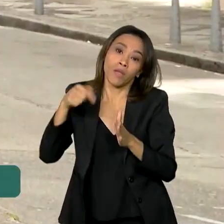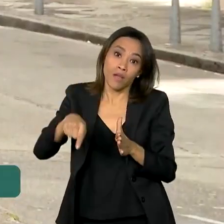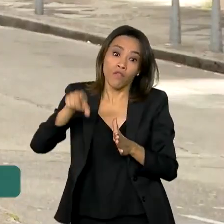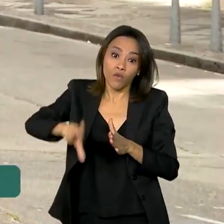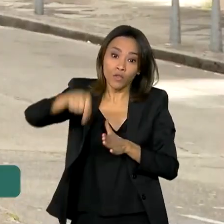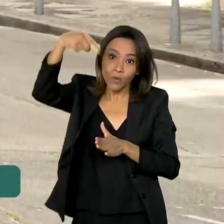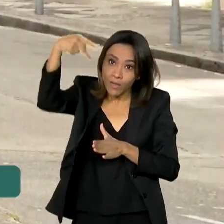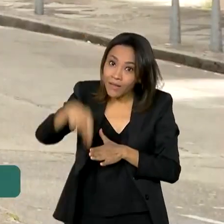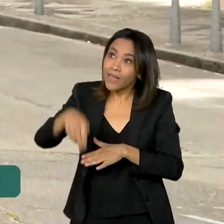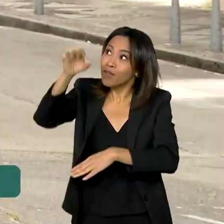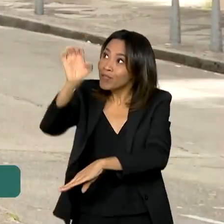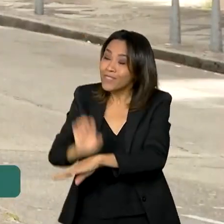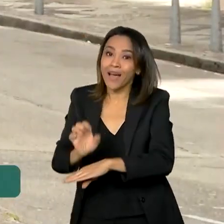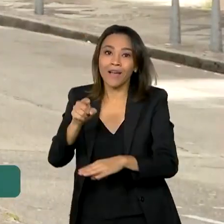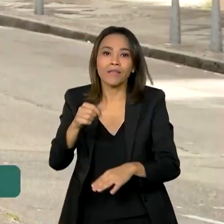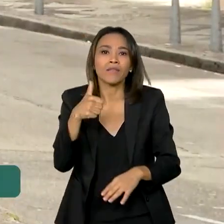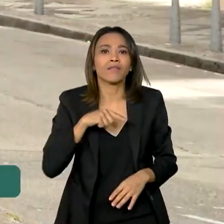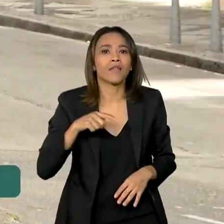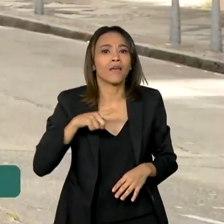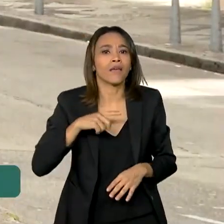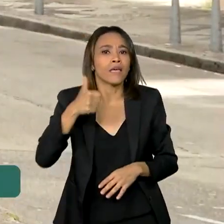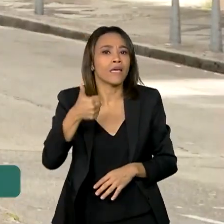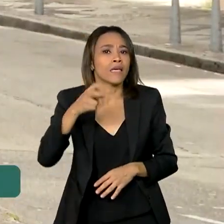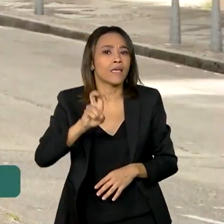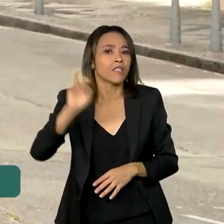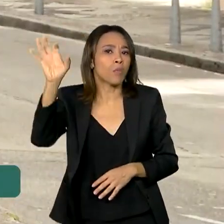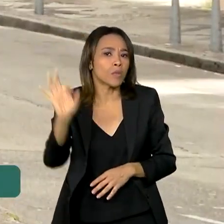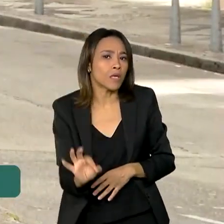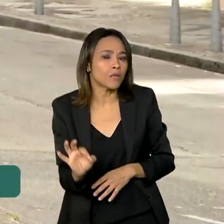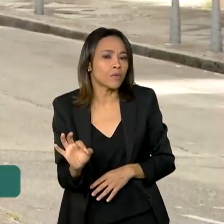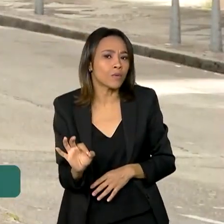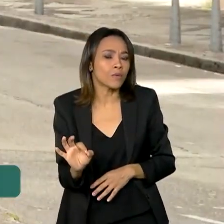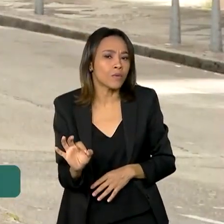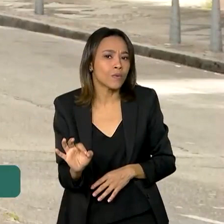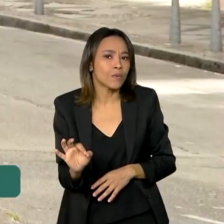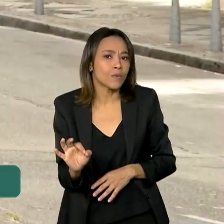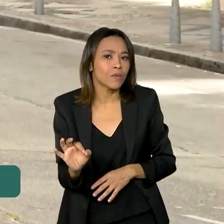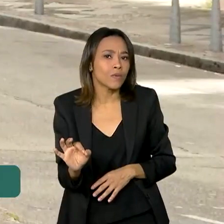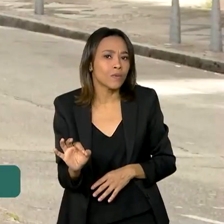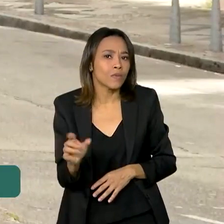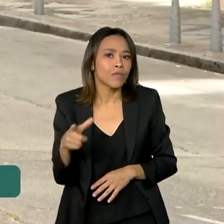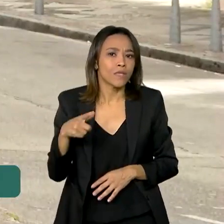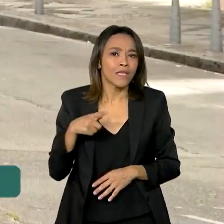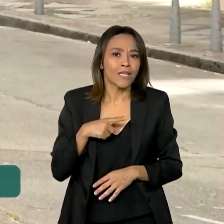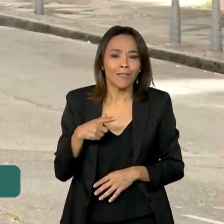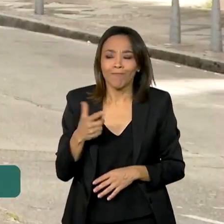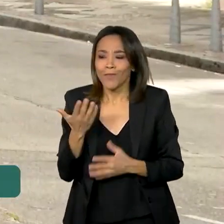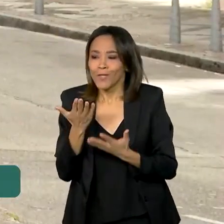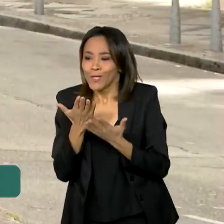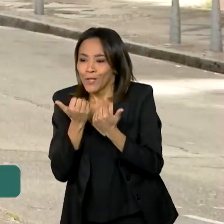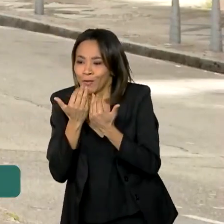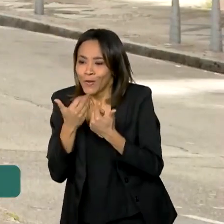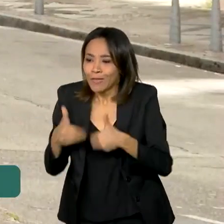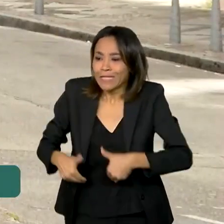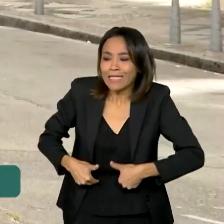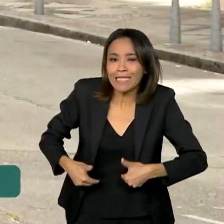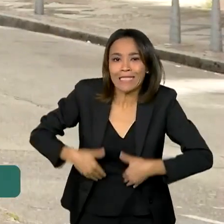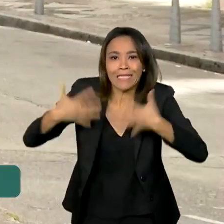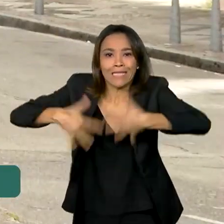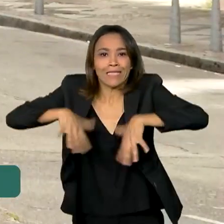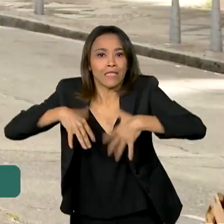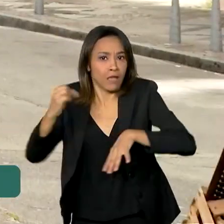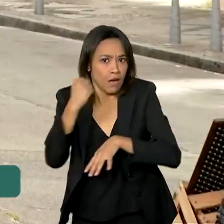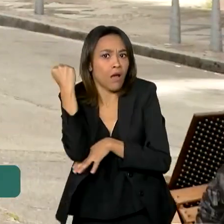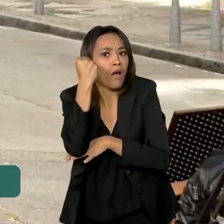da parceria, tem 15% de sua população em situação de insegurança alimentar grave, segundo dados da